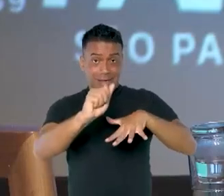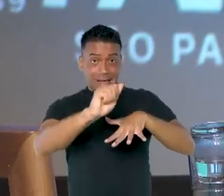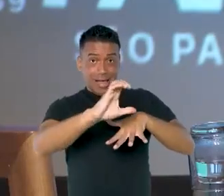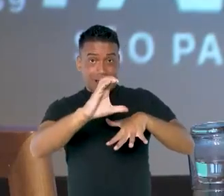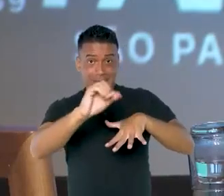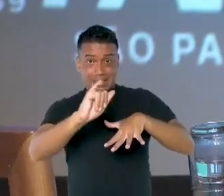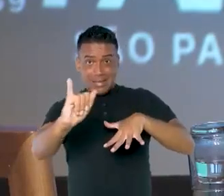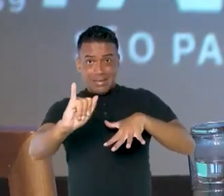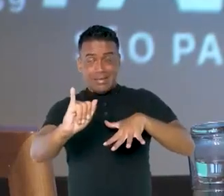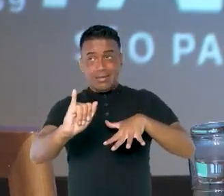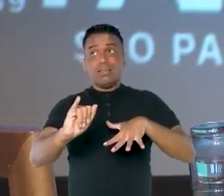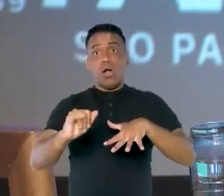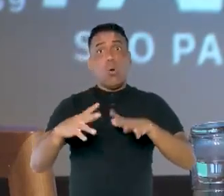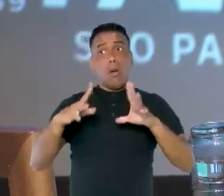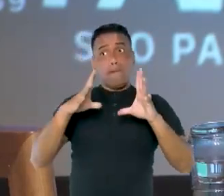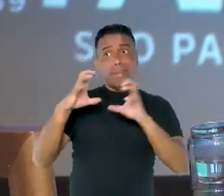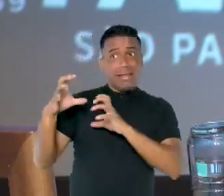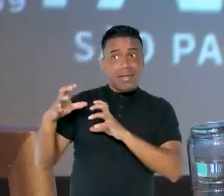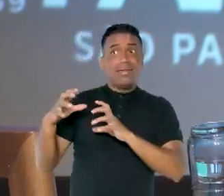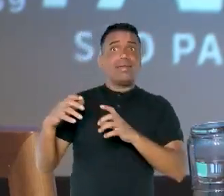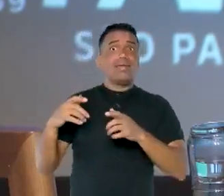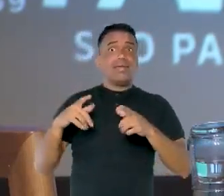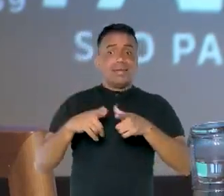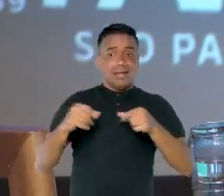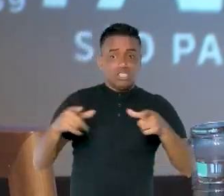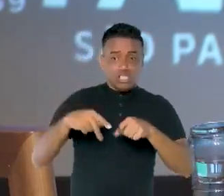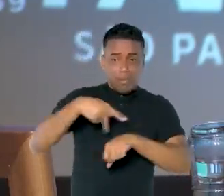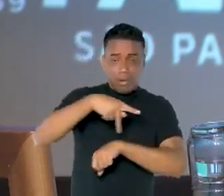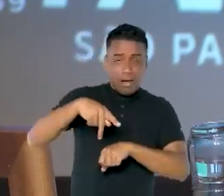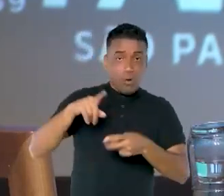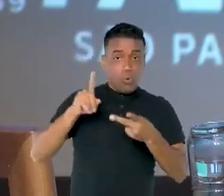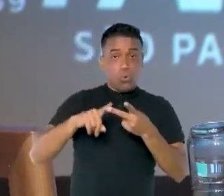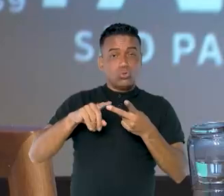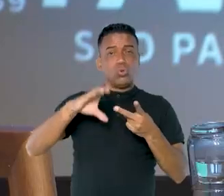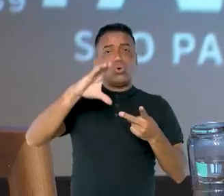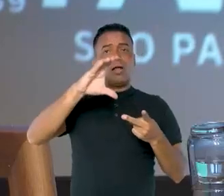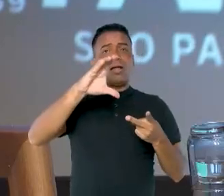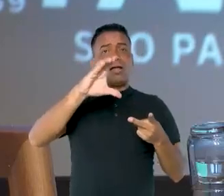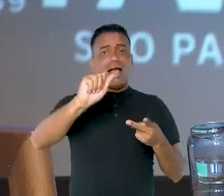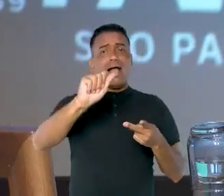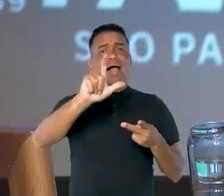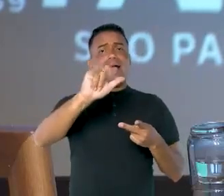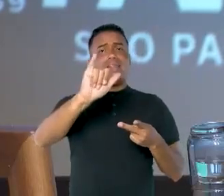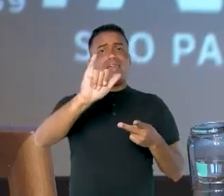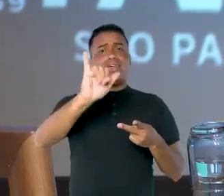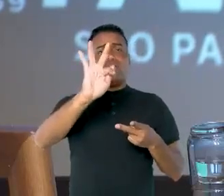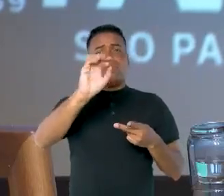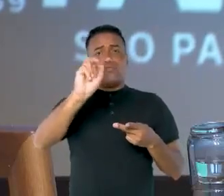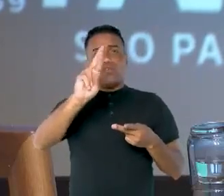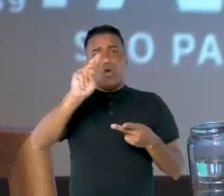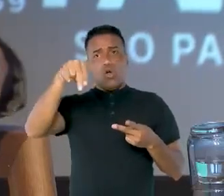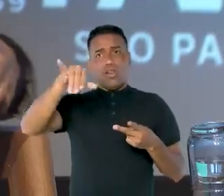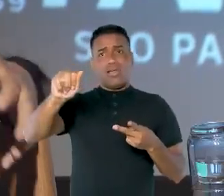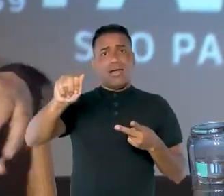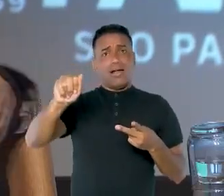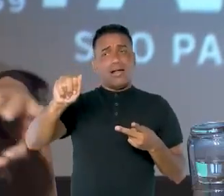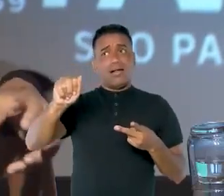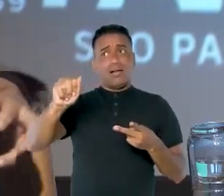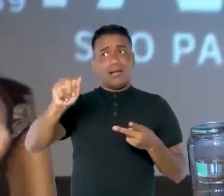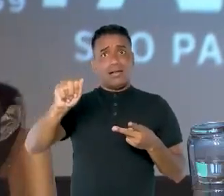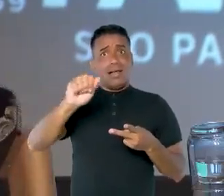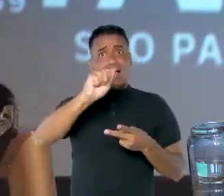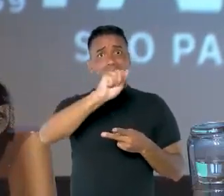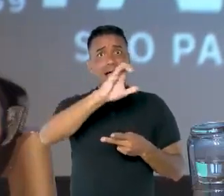uma briga no Japão, houve também uma briga na Califórnia, onde o açaí brasileiro era tratado como se fosse um